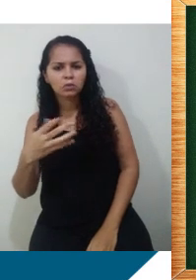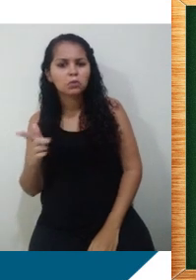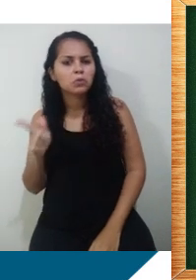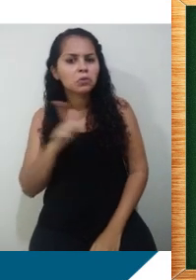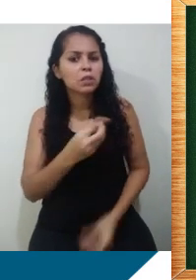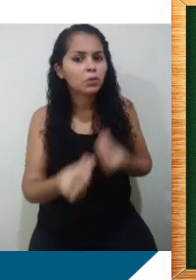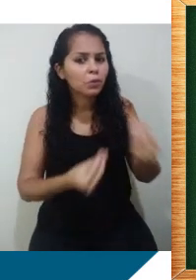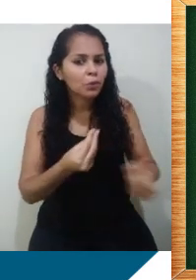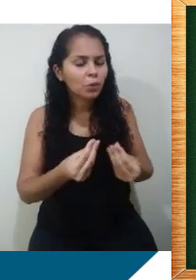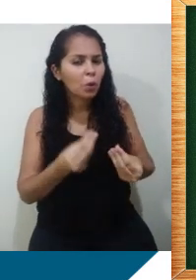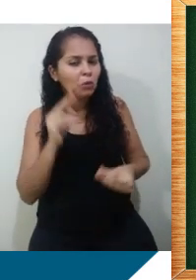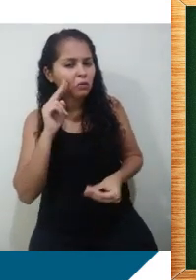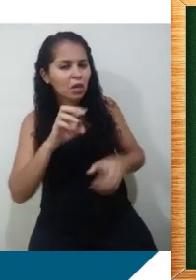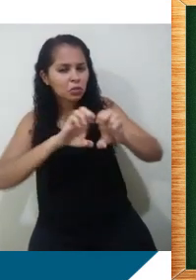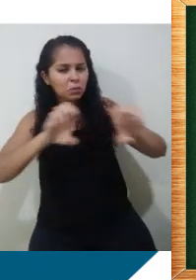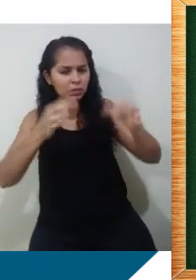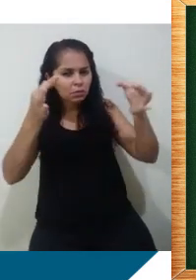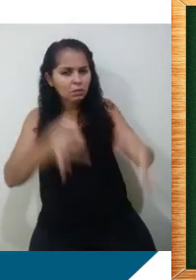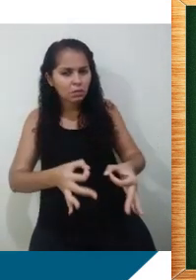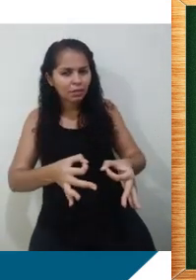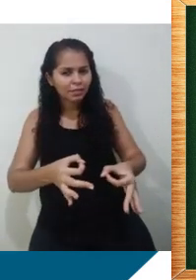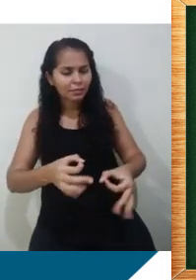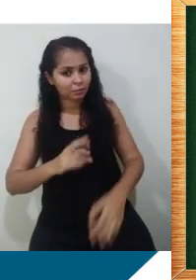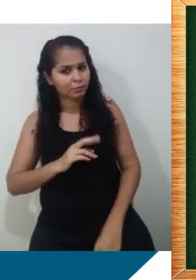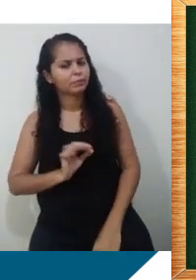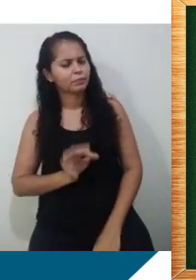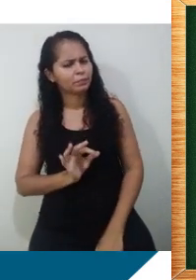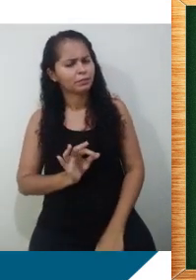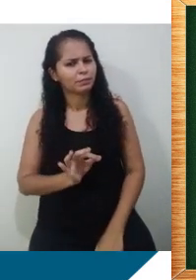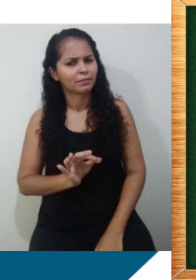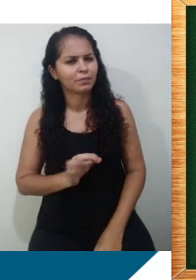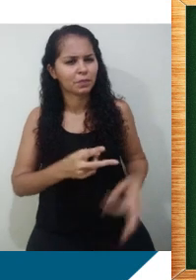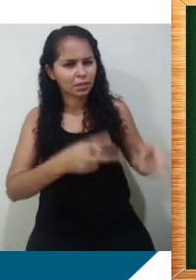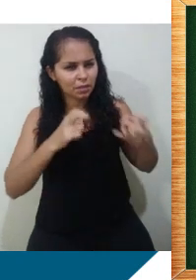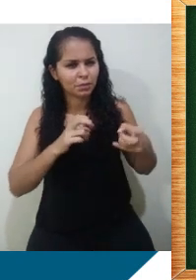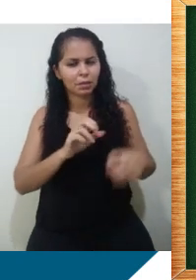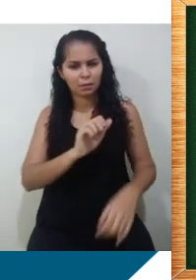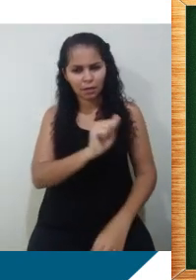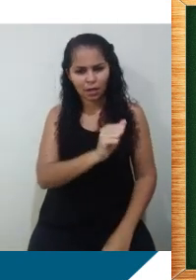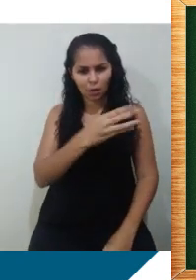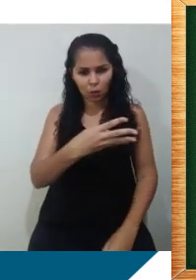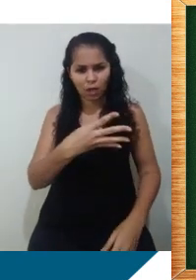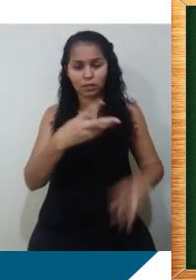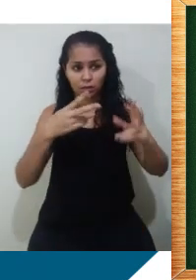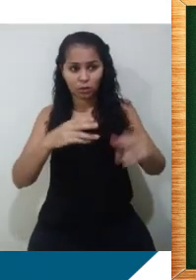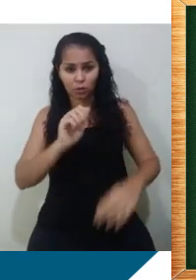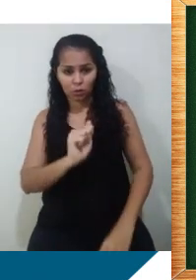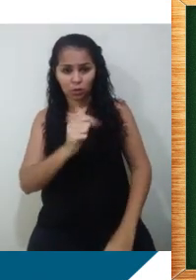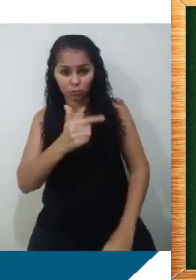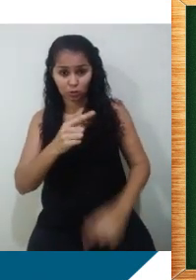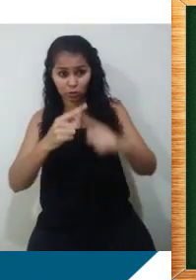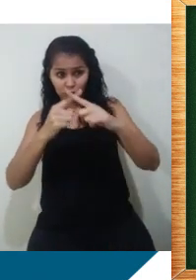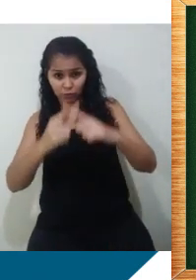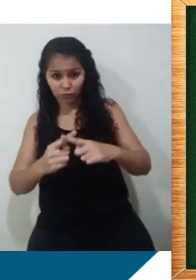expressão está correta? Temos que A4 é igual a A2 vezes Q ao quadrado. De antemão, eu vou afirmar que ela